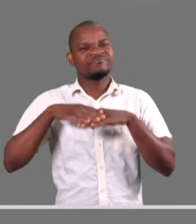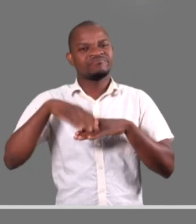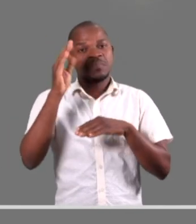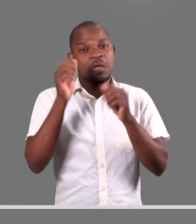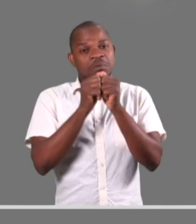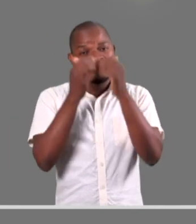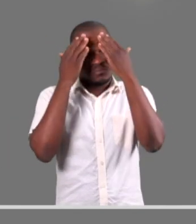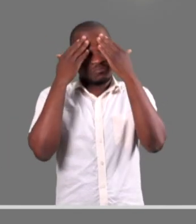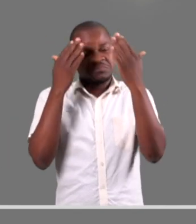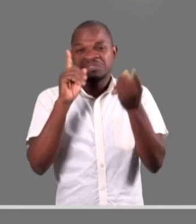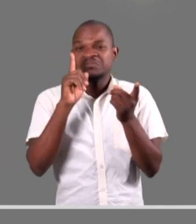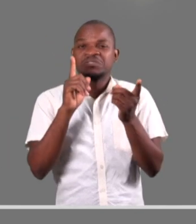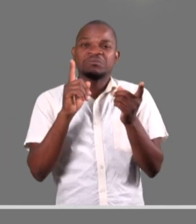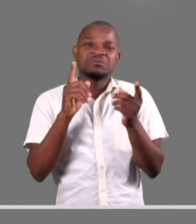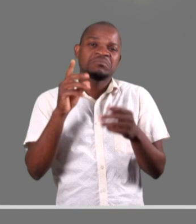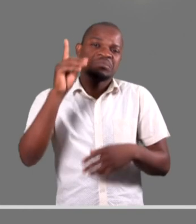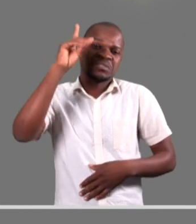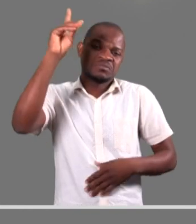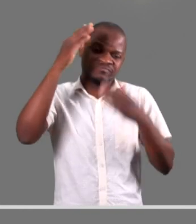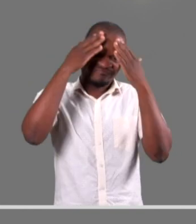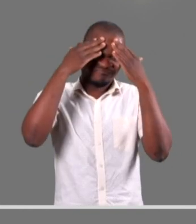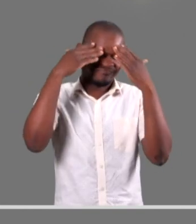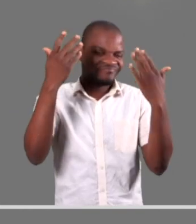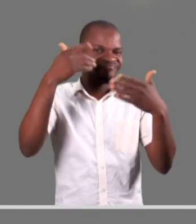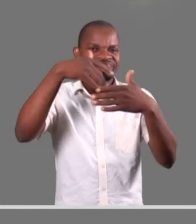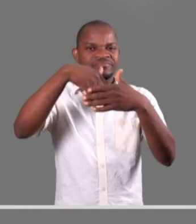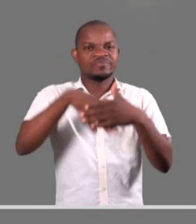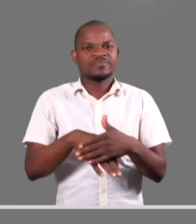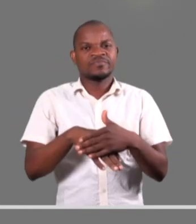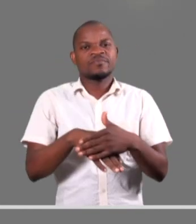Não sei se Deus destinou isso para mim ou o eu não sei dizer.